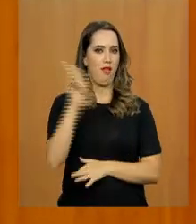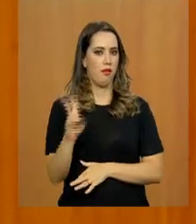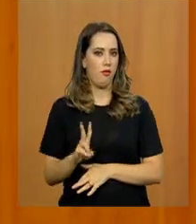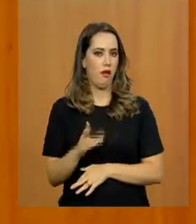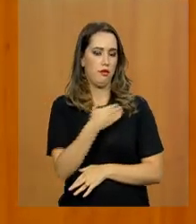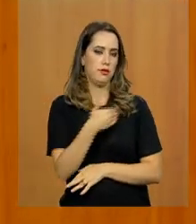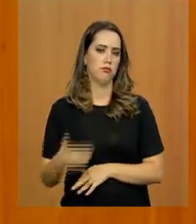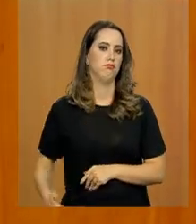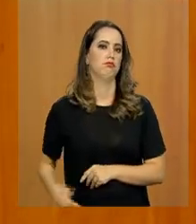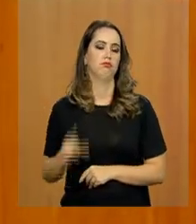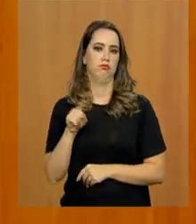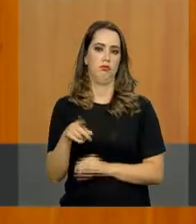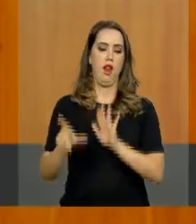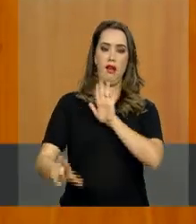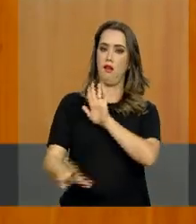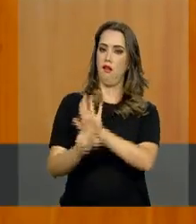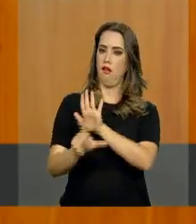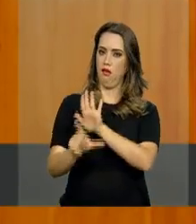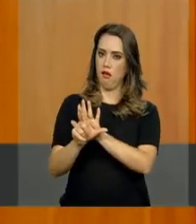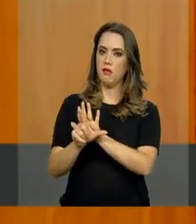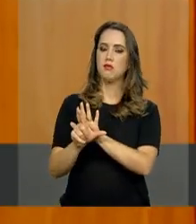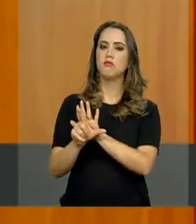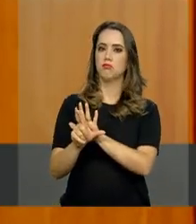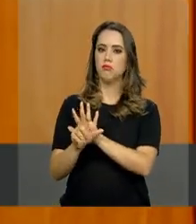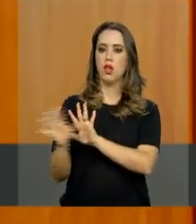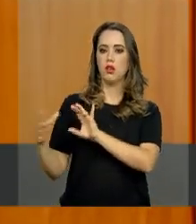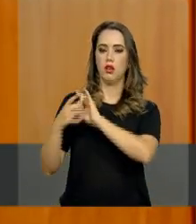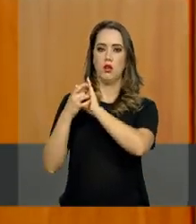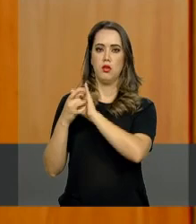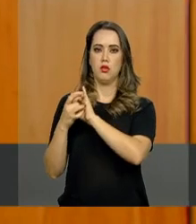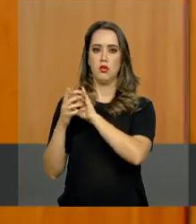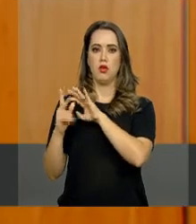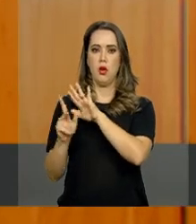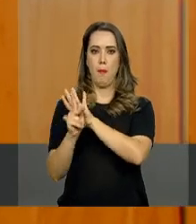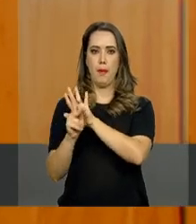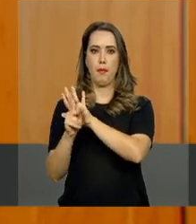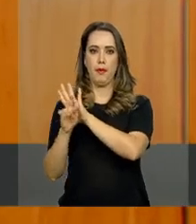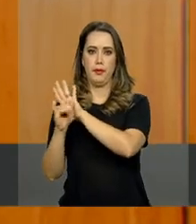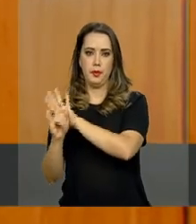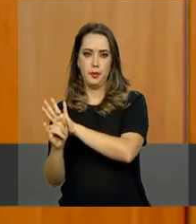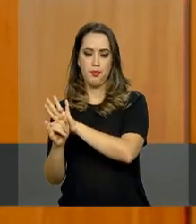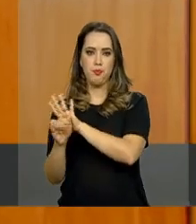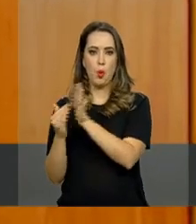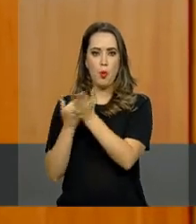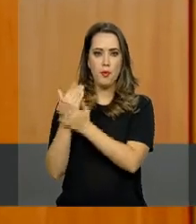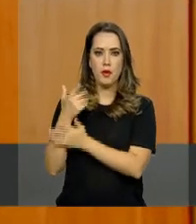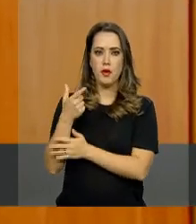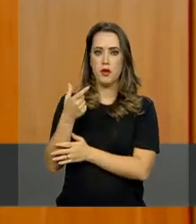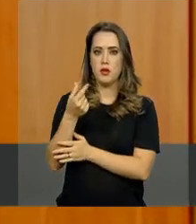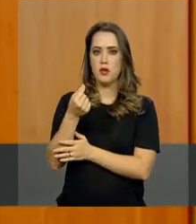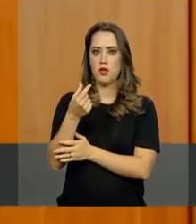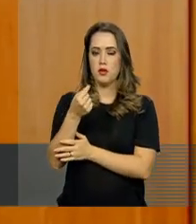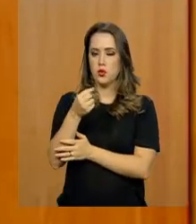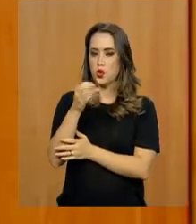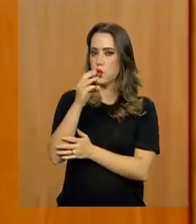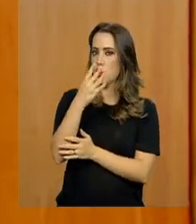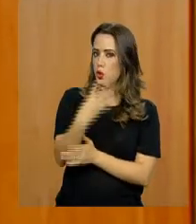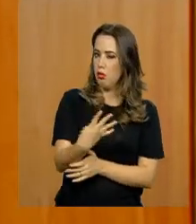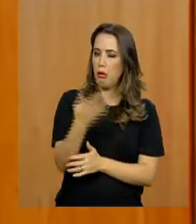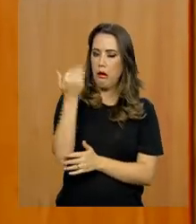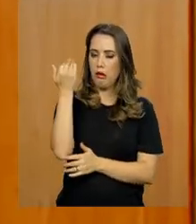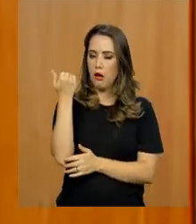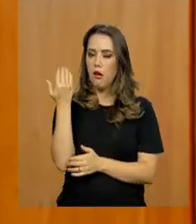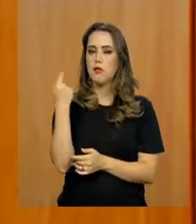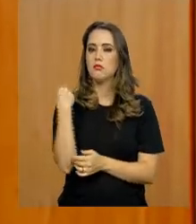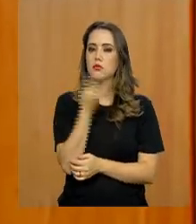a legislação da parceria pública privada deu se no brasil em 2004 e é pela primeira vez que